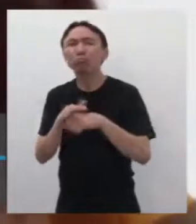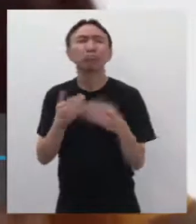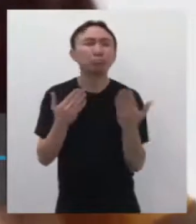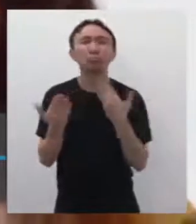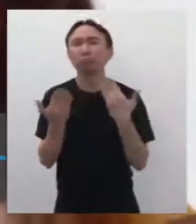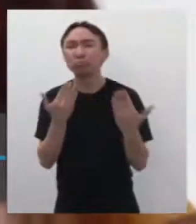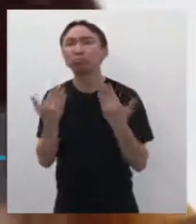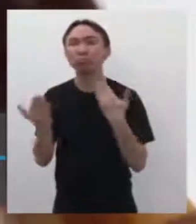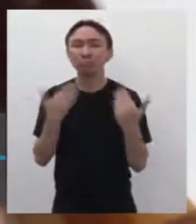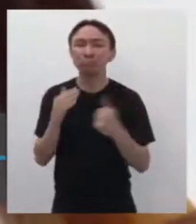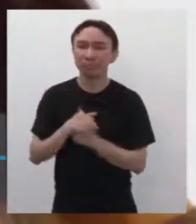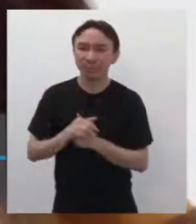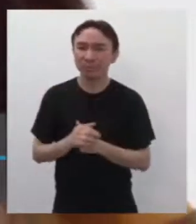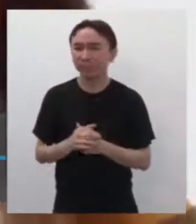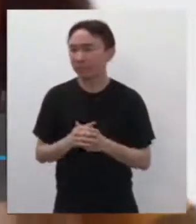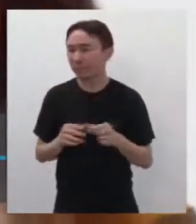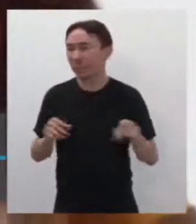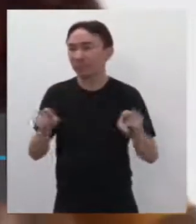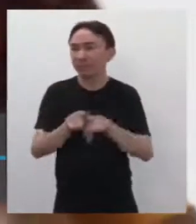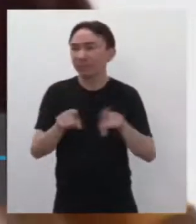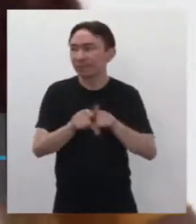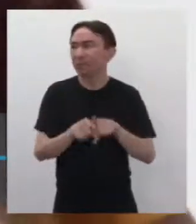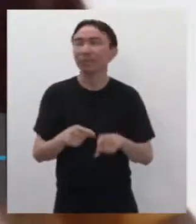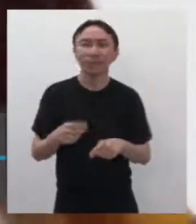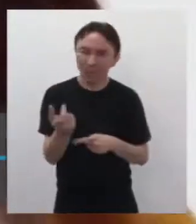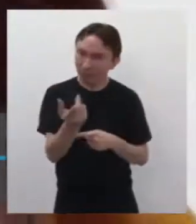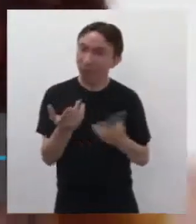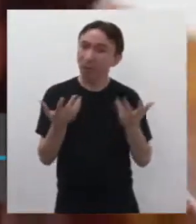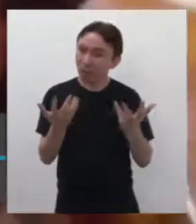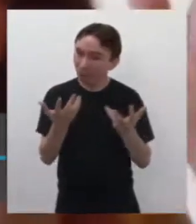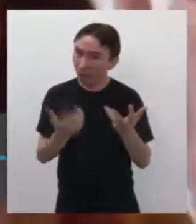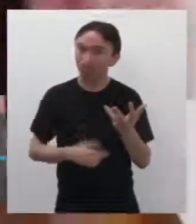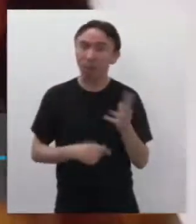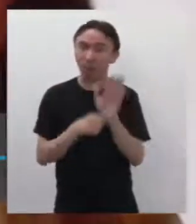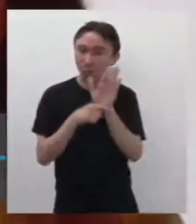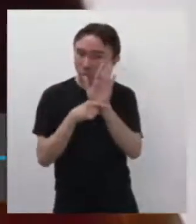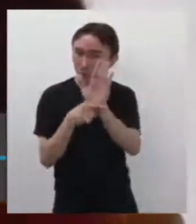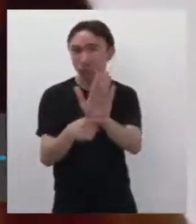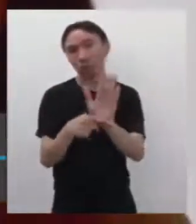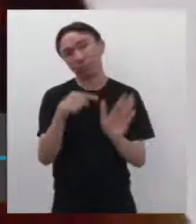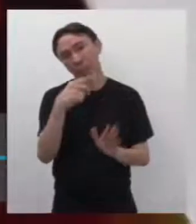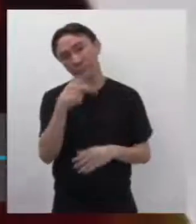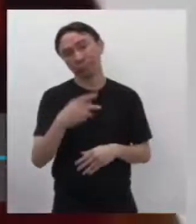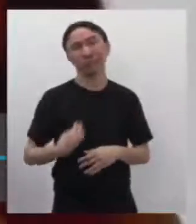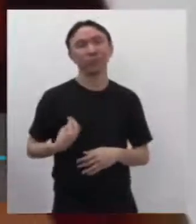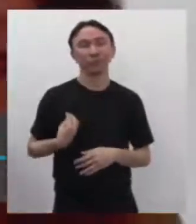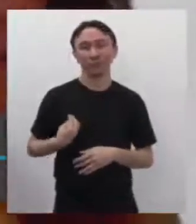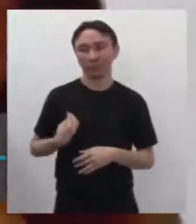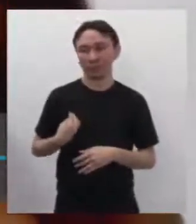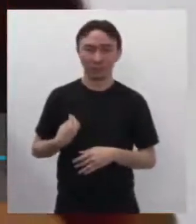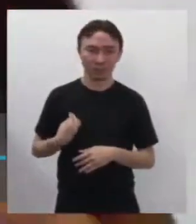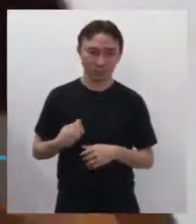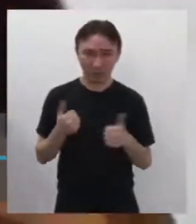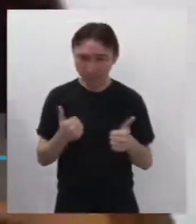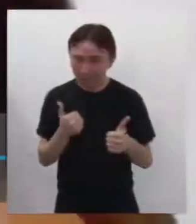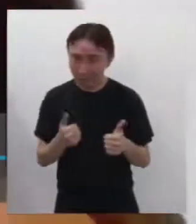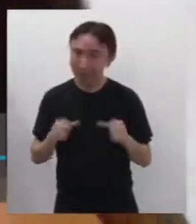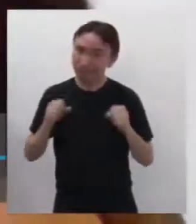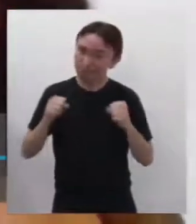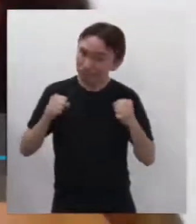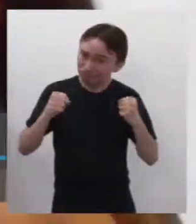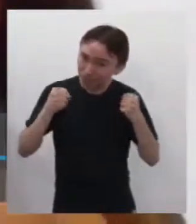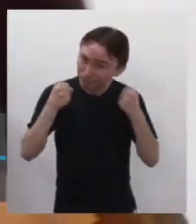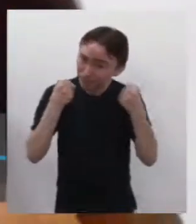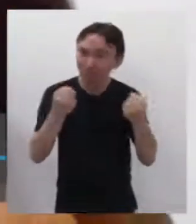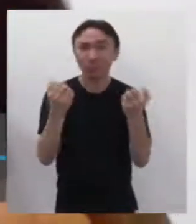E eu espero que ajude bastante, facilite a vida de vocês. Eu trabalho firme para isso, me deixem